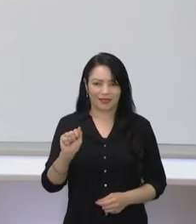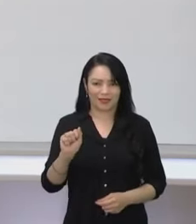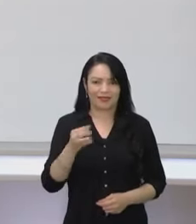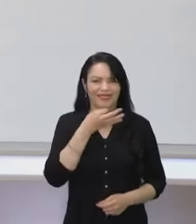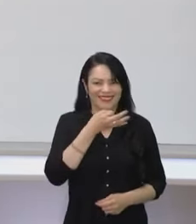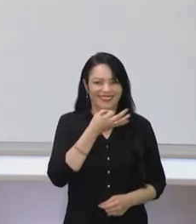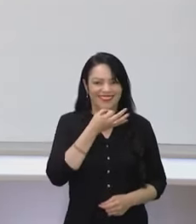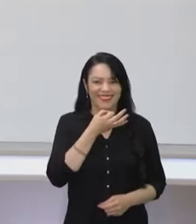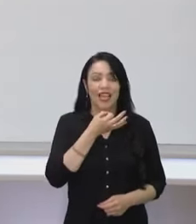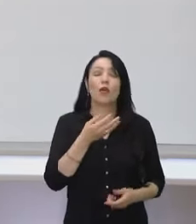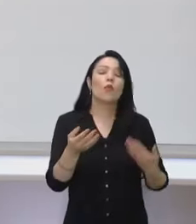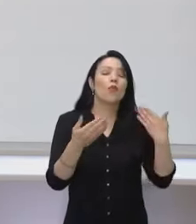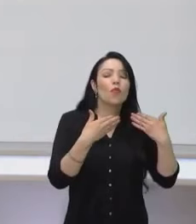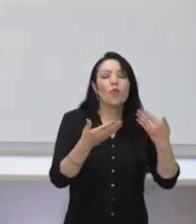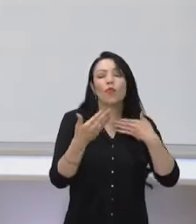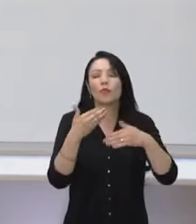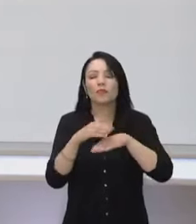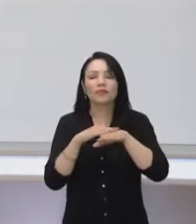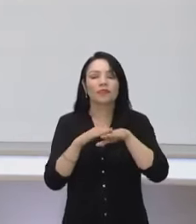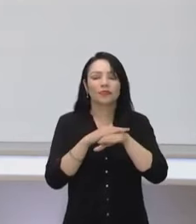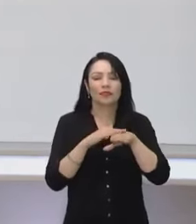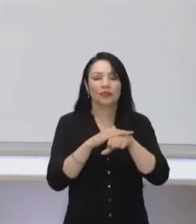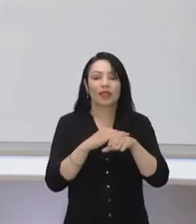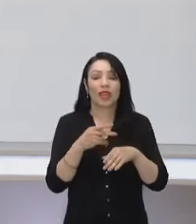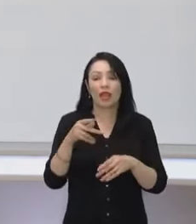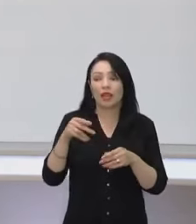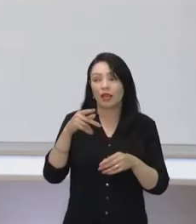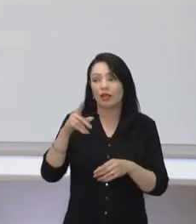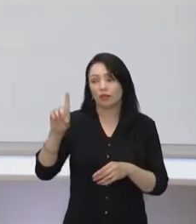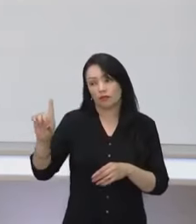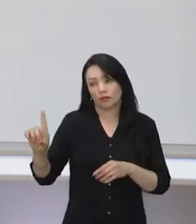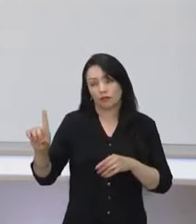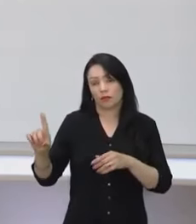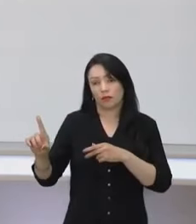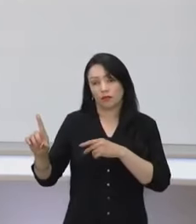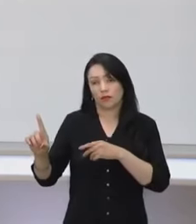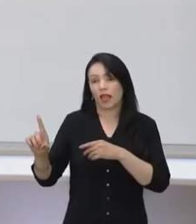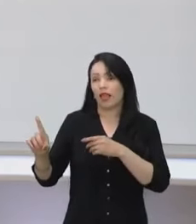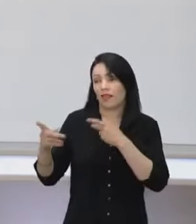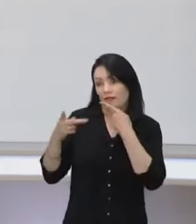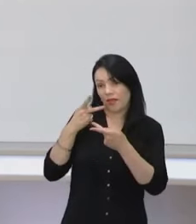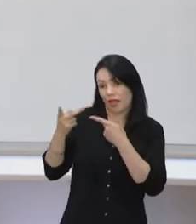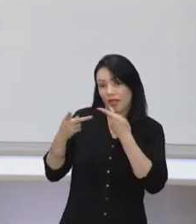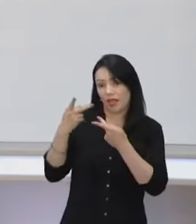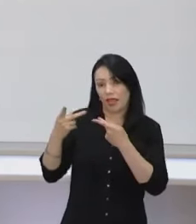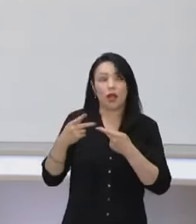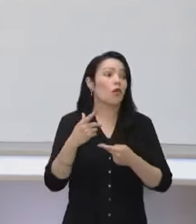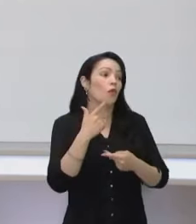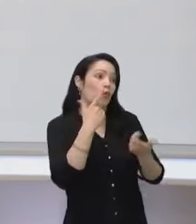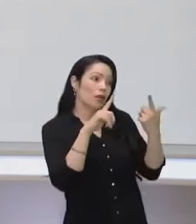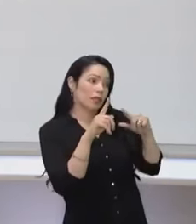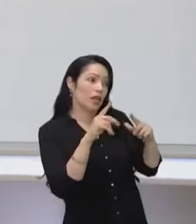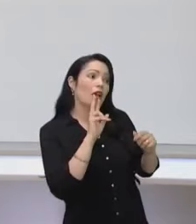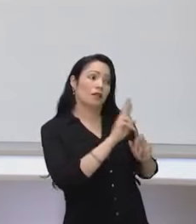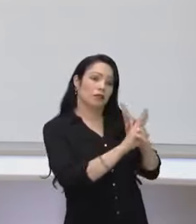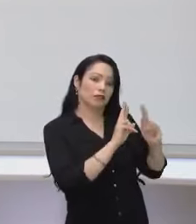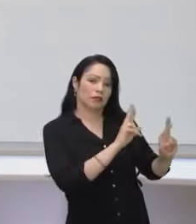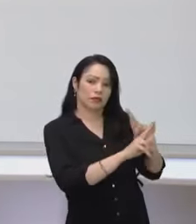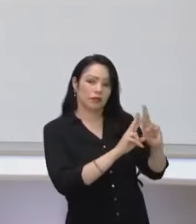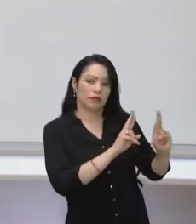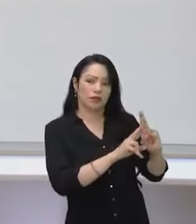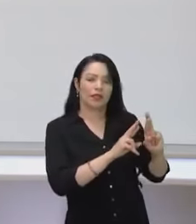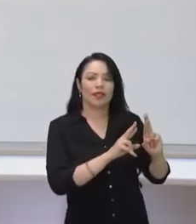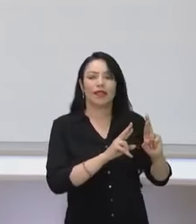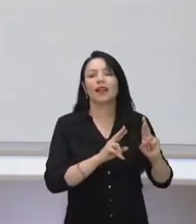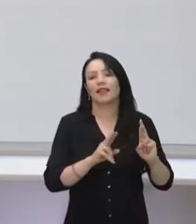contra-argumentar. Num debate aí oral, a pessoa fala, a outra replica e você já tem uma resposta que vai refutar aquilo, tá? A